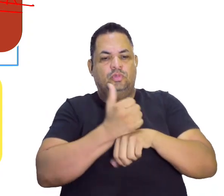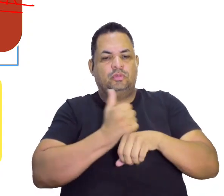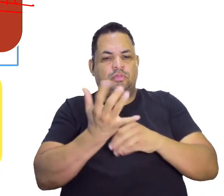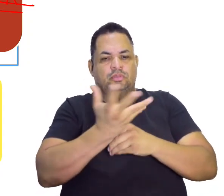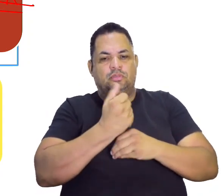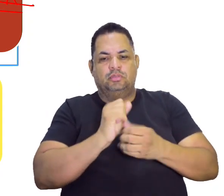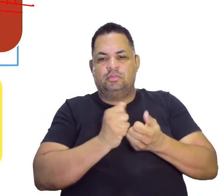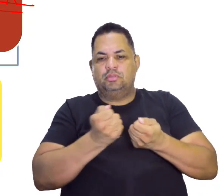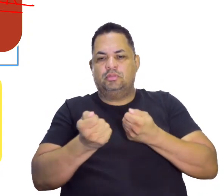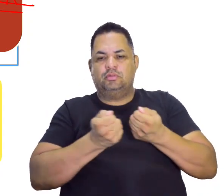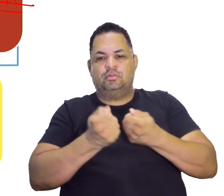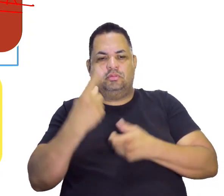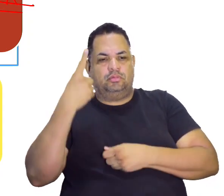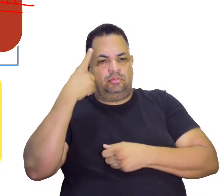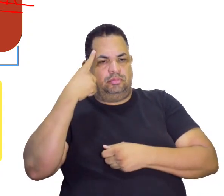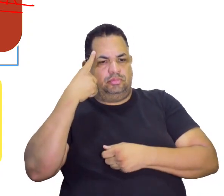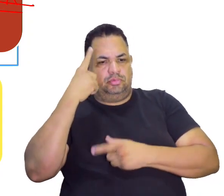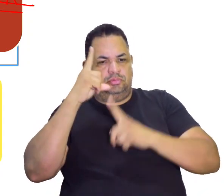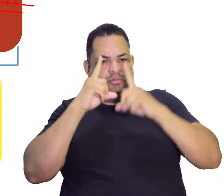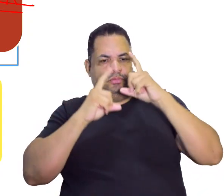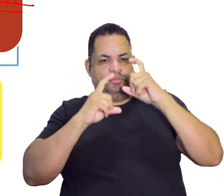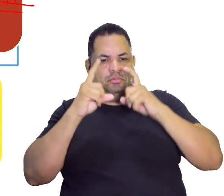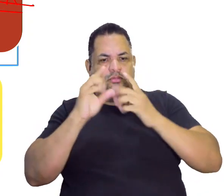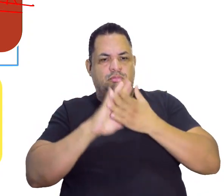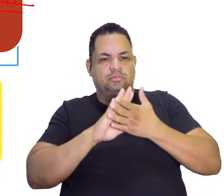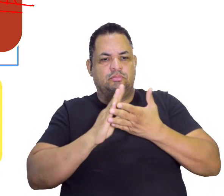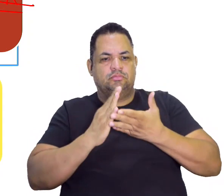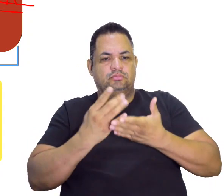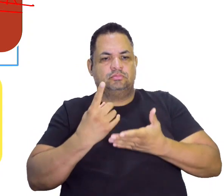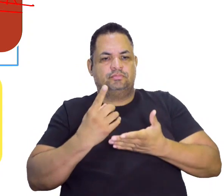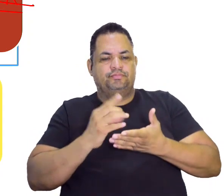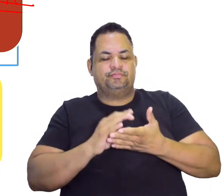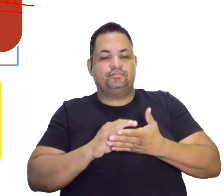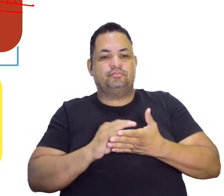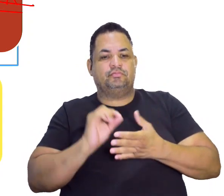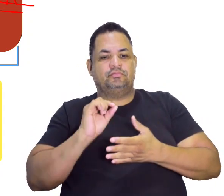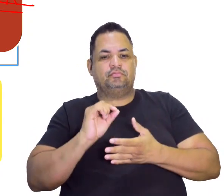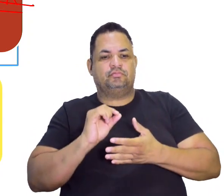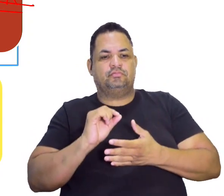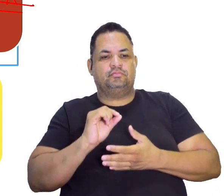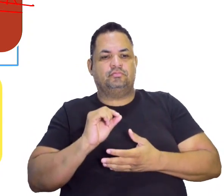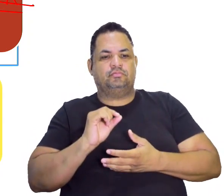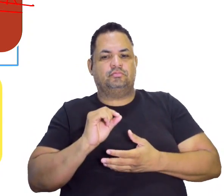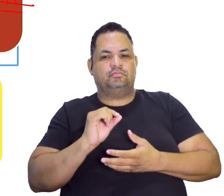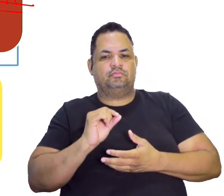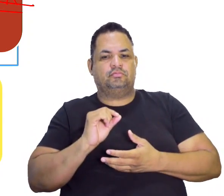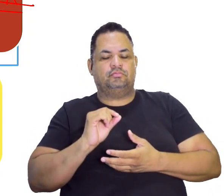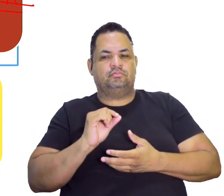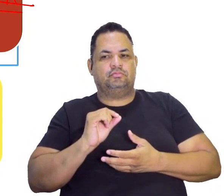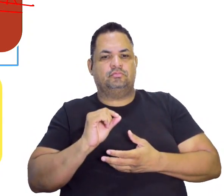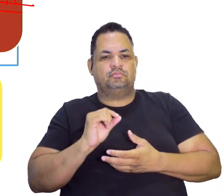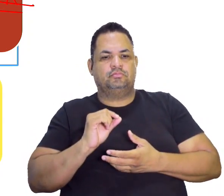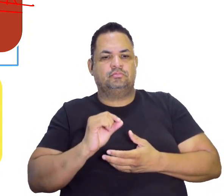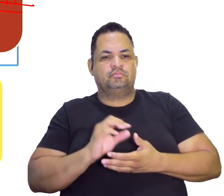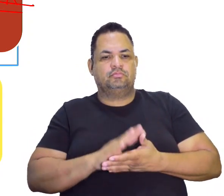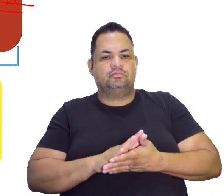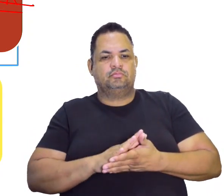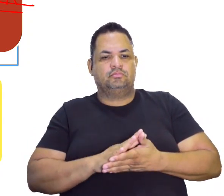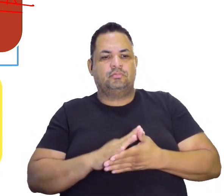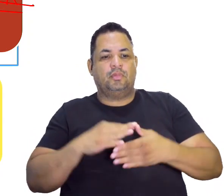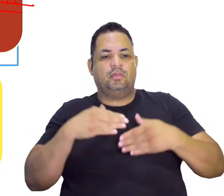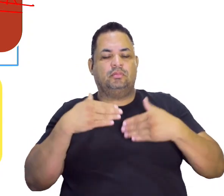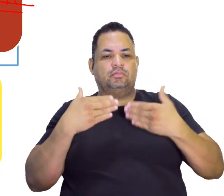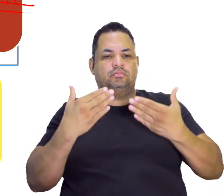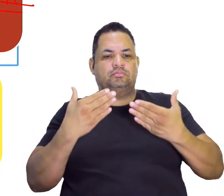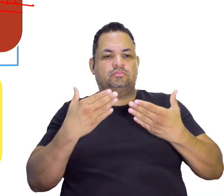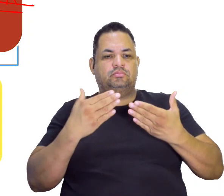mais racionalmente a sua expressão. A expressão era que imperava no expressionismo. Ou